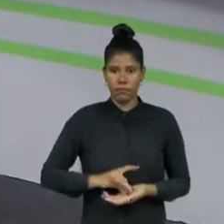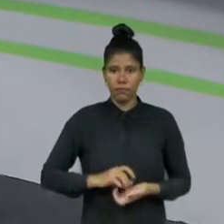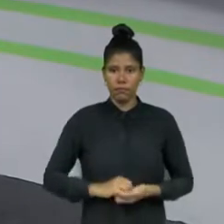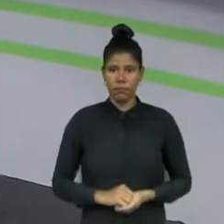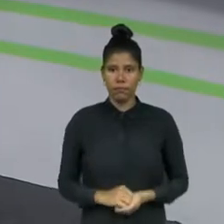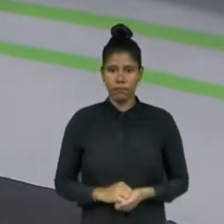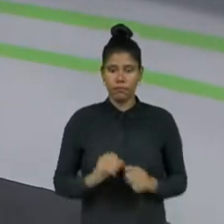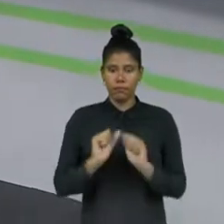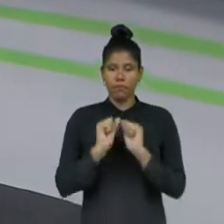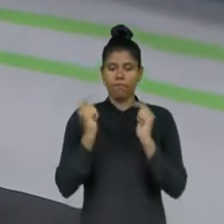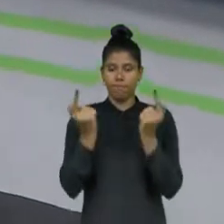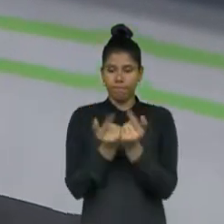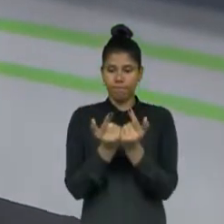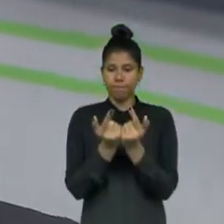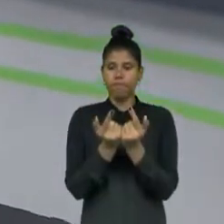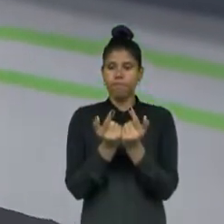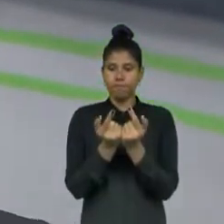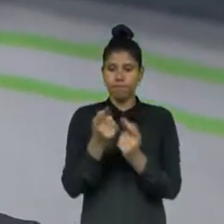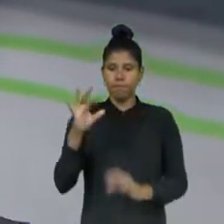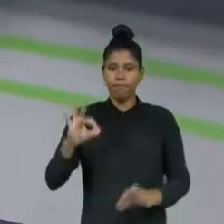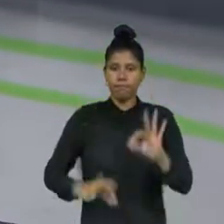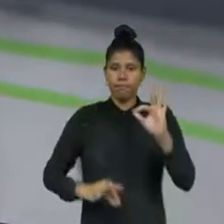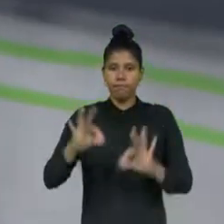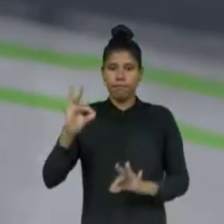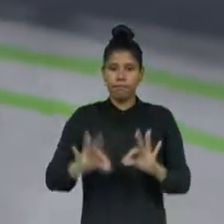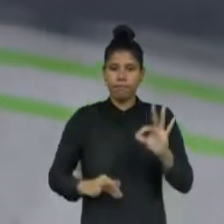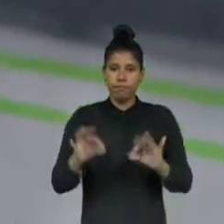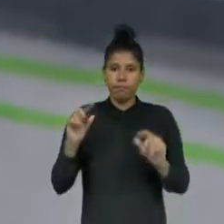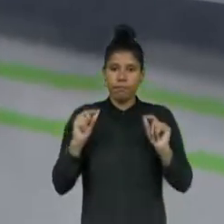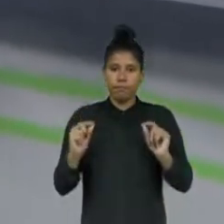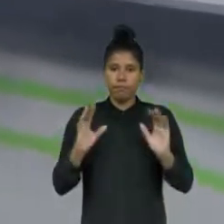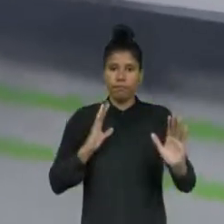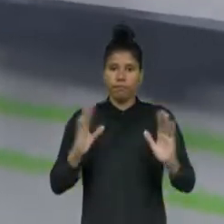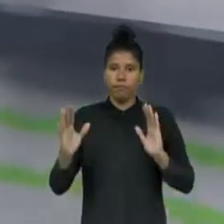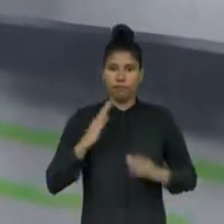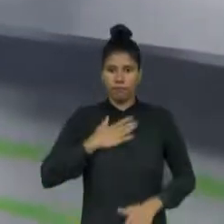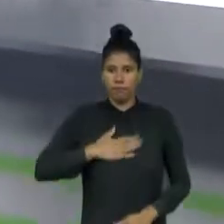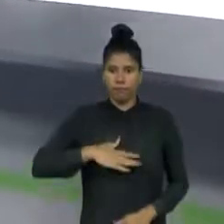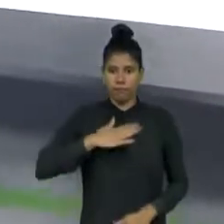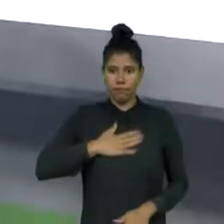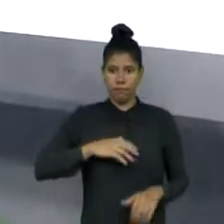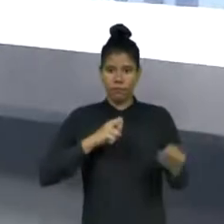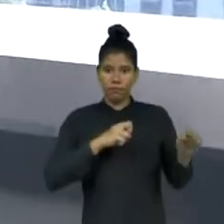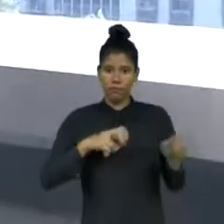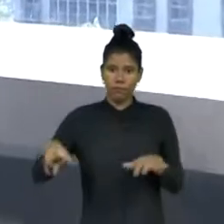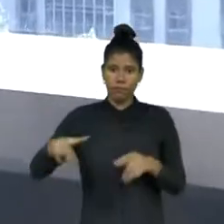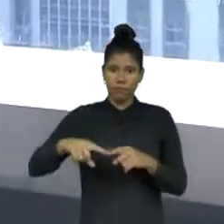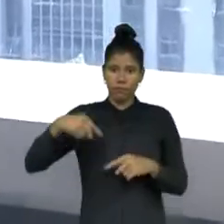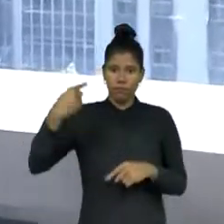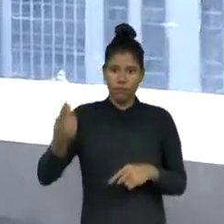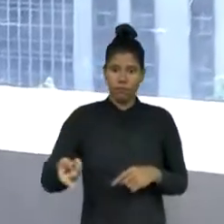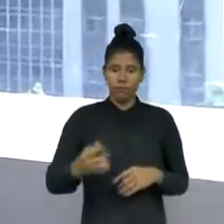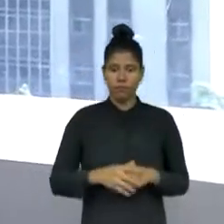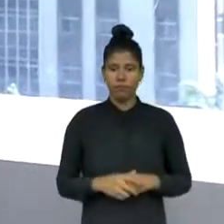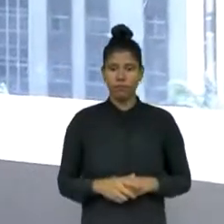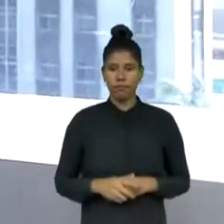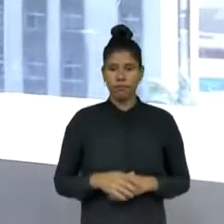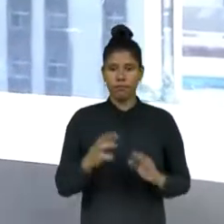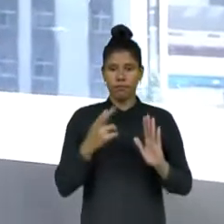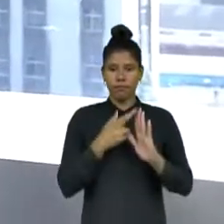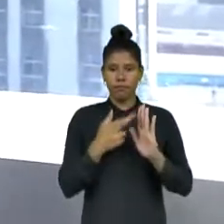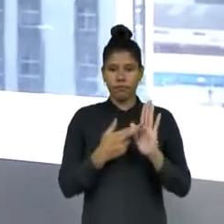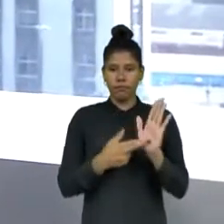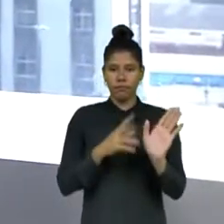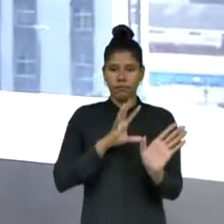Assembleia Legislativa se prepara para entrar em período de recesso a partir da próxima semana. De acordo com o regimento interno da Casa,